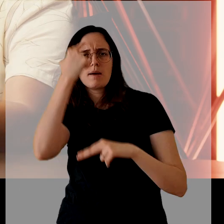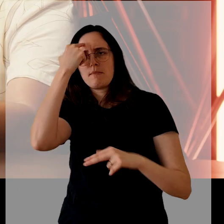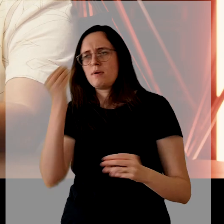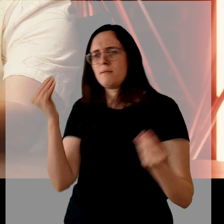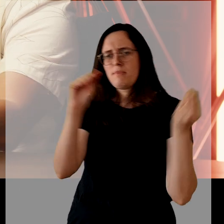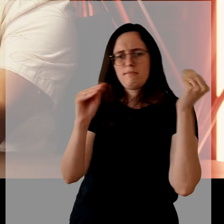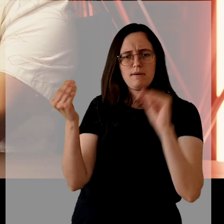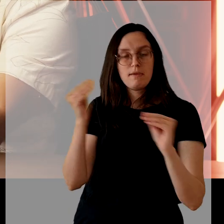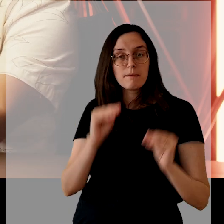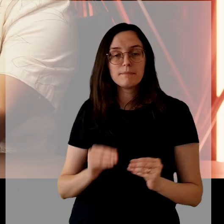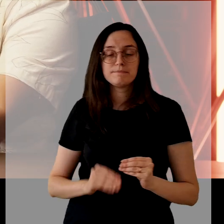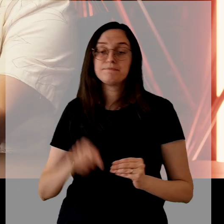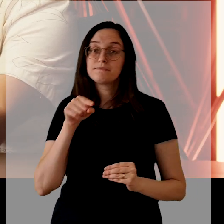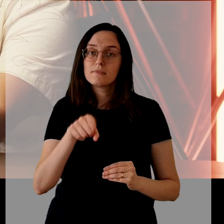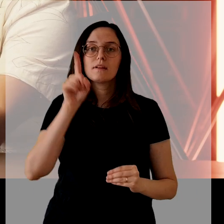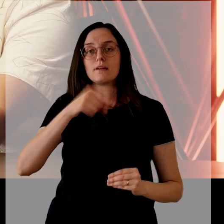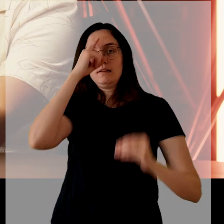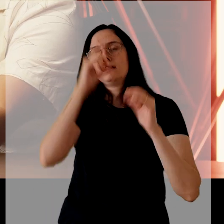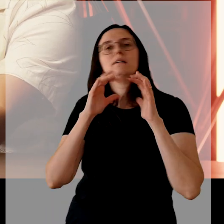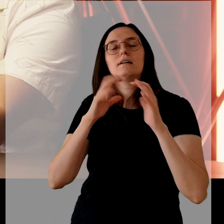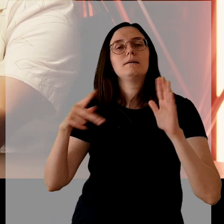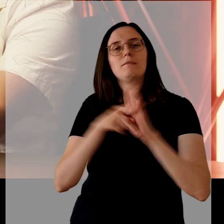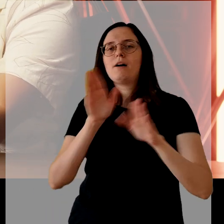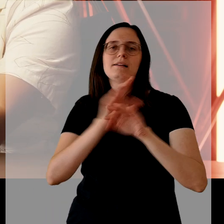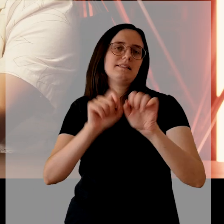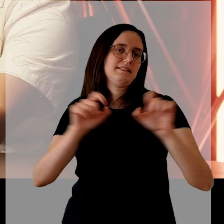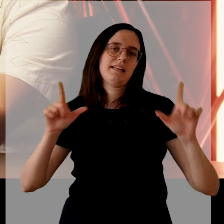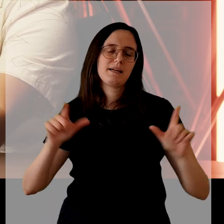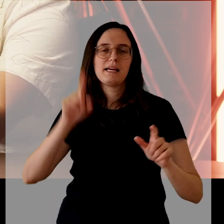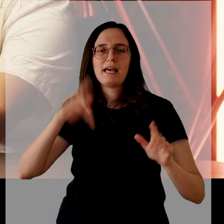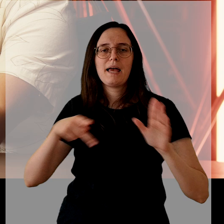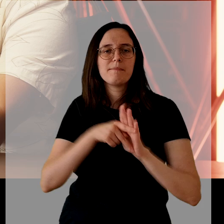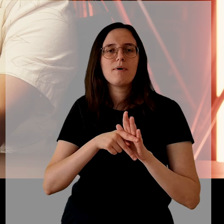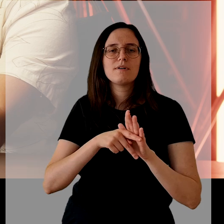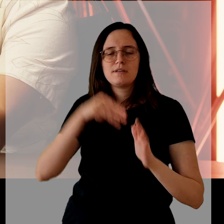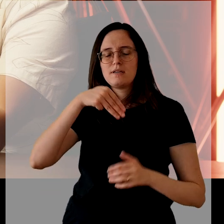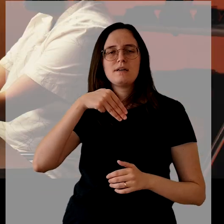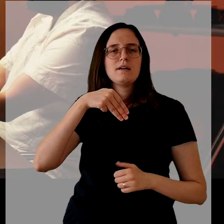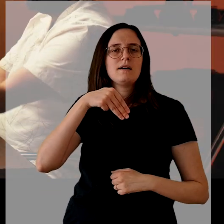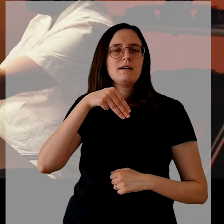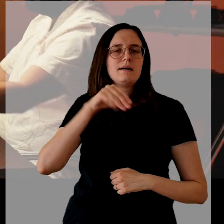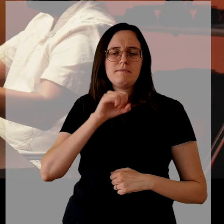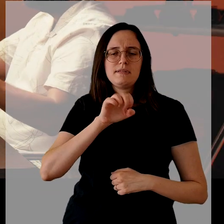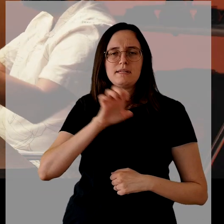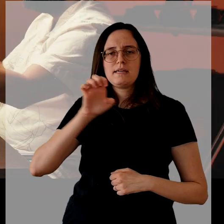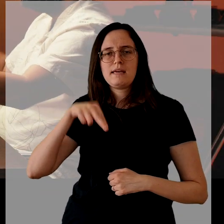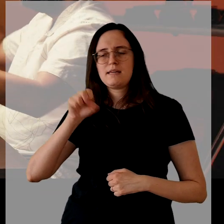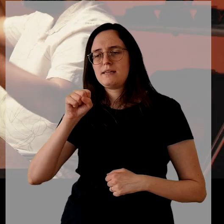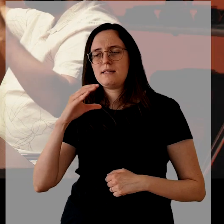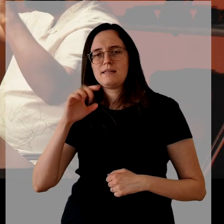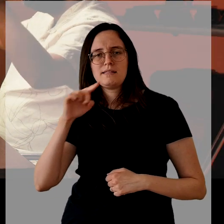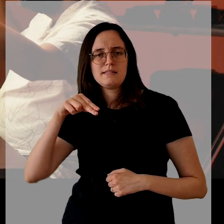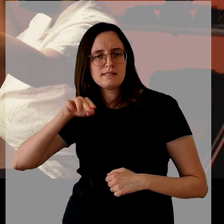os elementos. E isso é um raciocínio muito do cinema, assim, é um raciocínio da mise-en-scène, né? Tipo, de você colocar coisas em